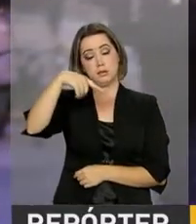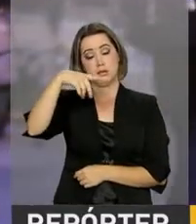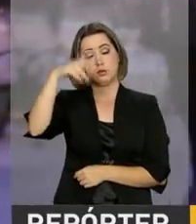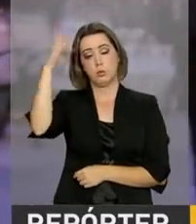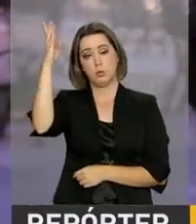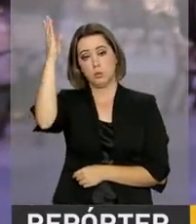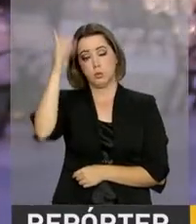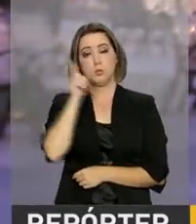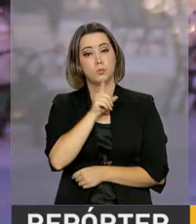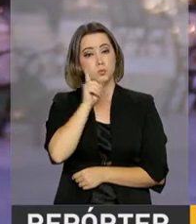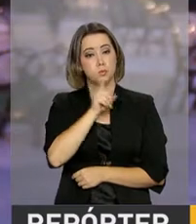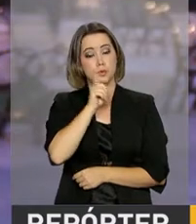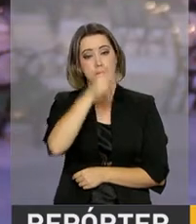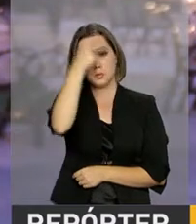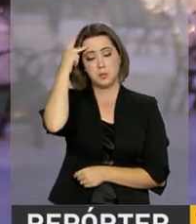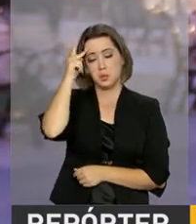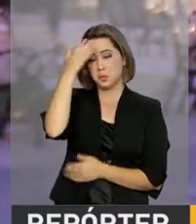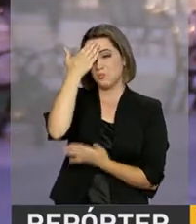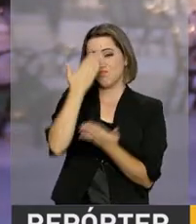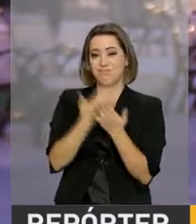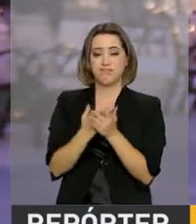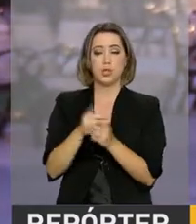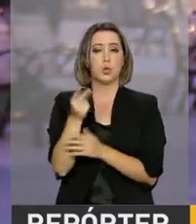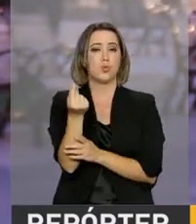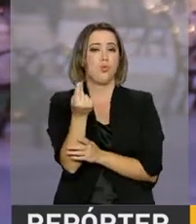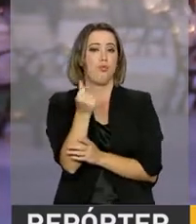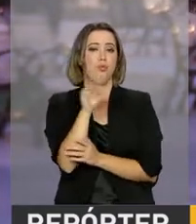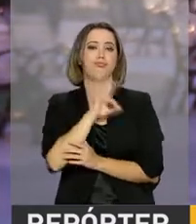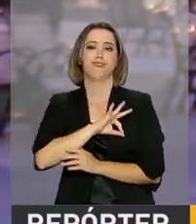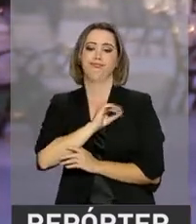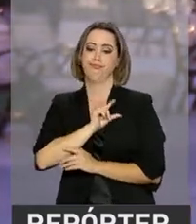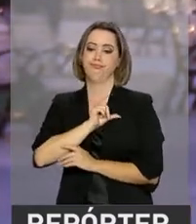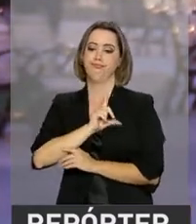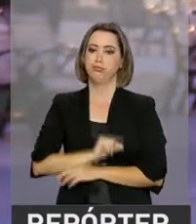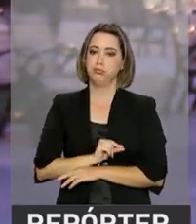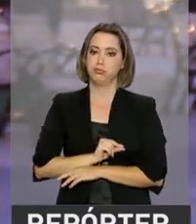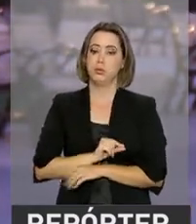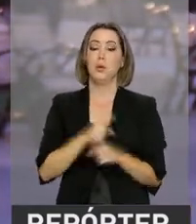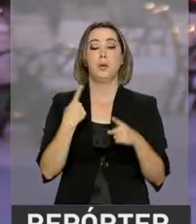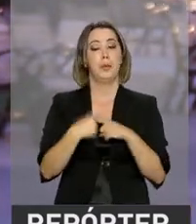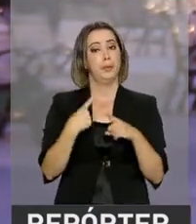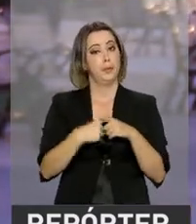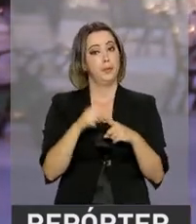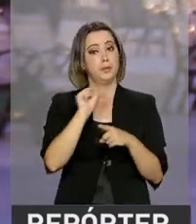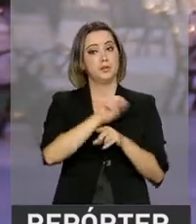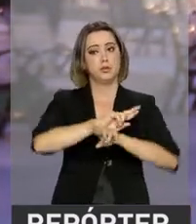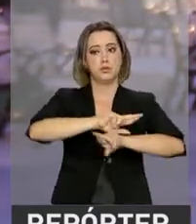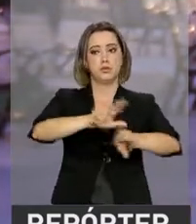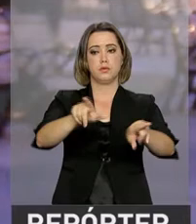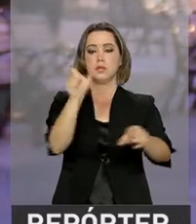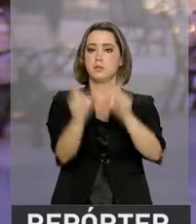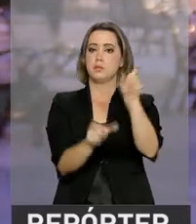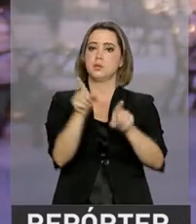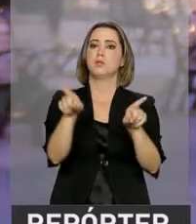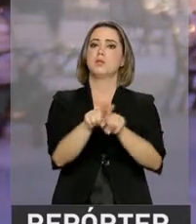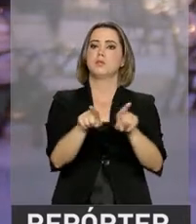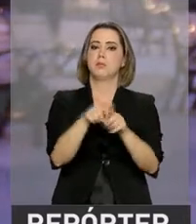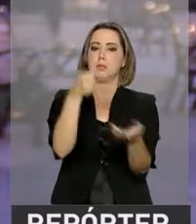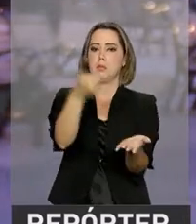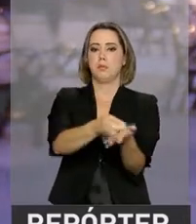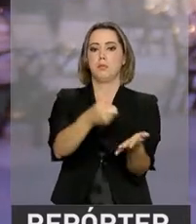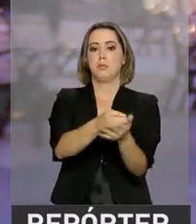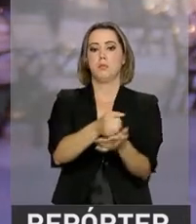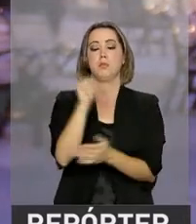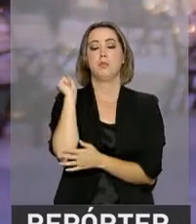para manter a qualidade de vida depois que eles param de trabalhar. É por isso que grande parte deles conta também com uma previdência